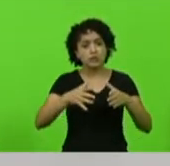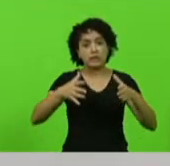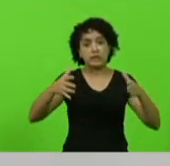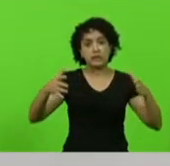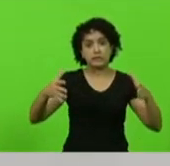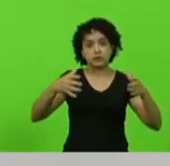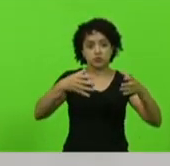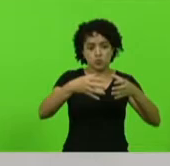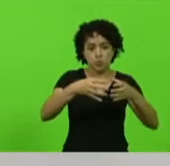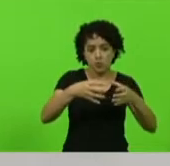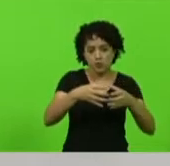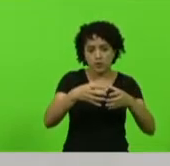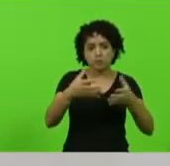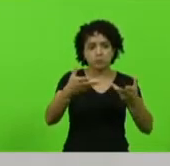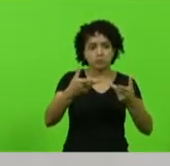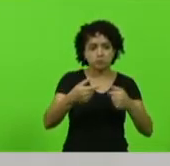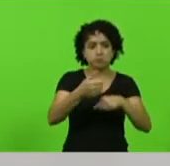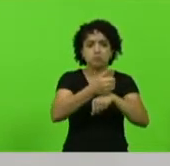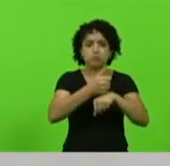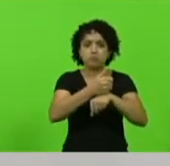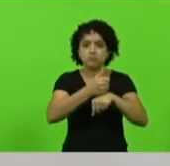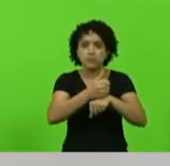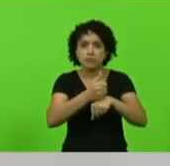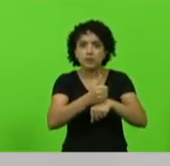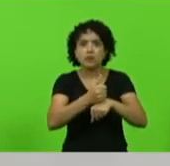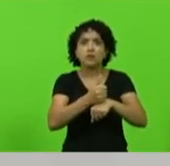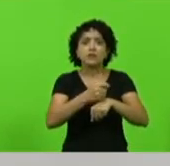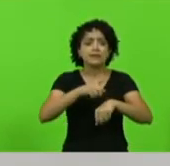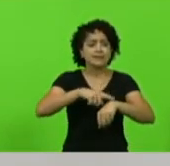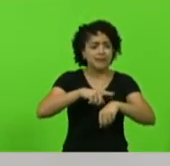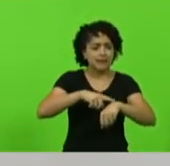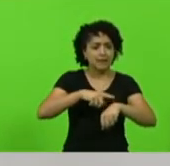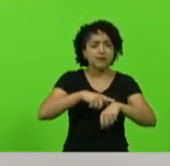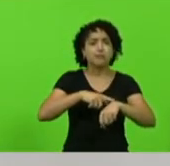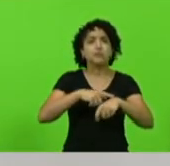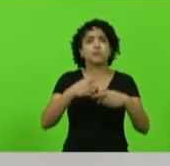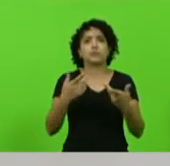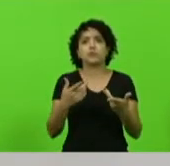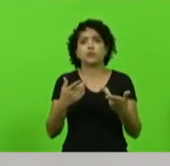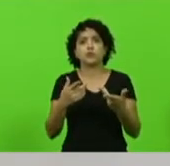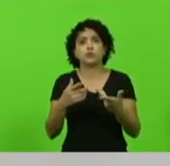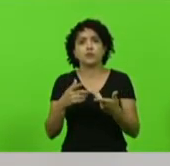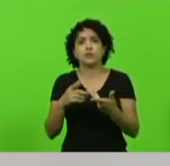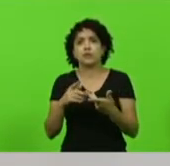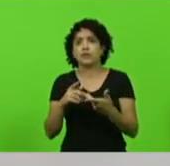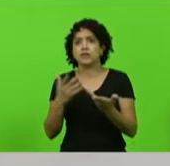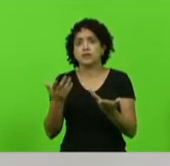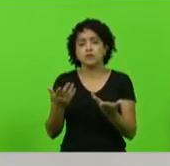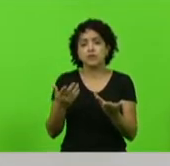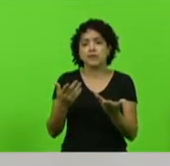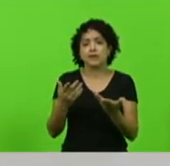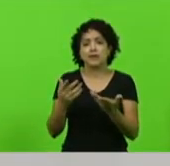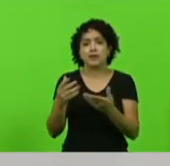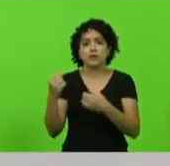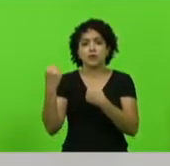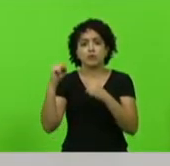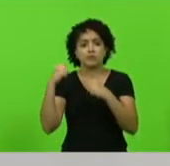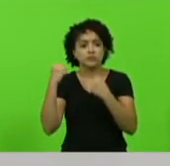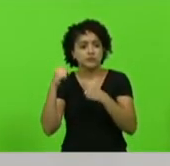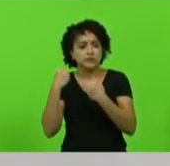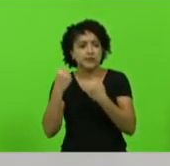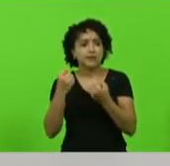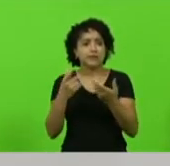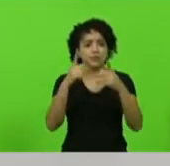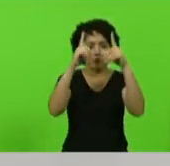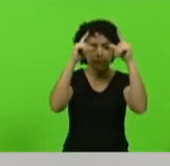isso tudo leva tempo. Não se pinça um enfermeiro, um fisioterapeuta,